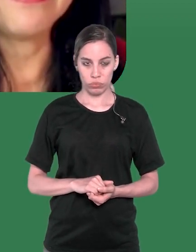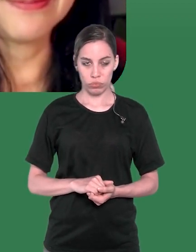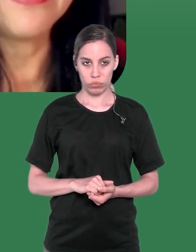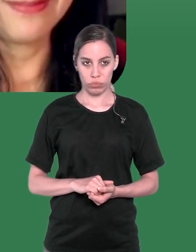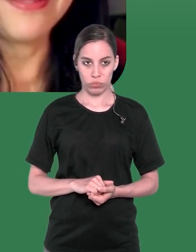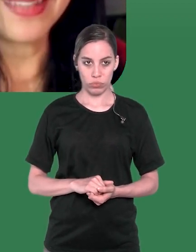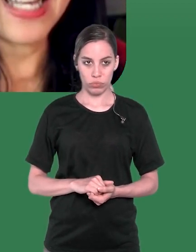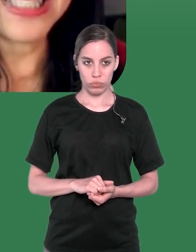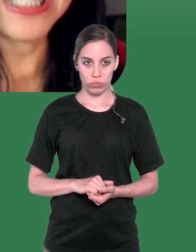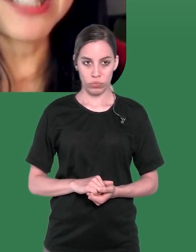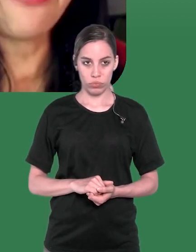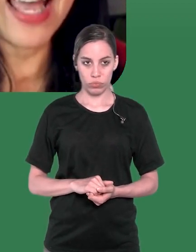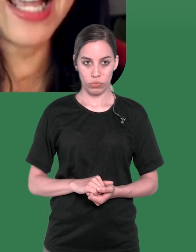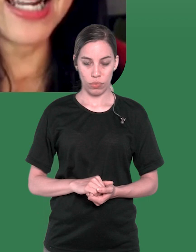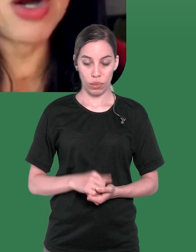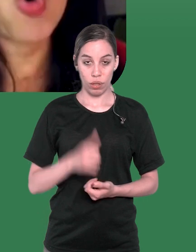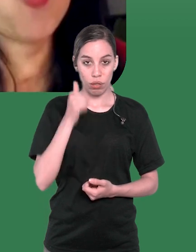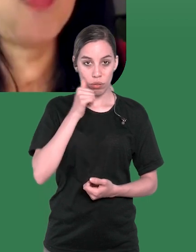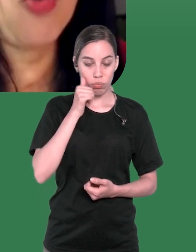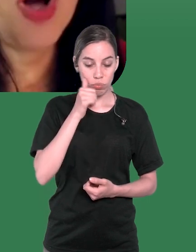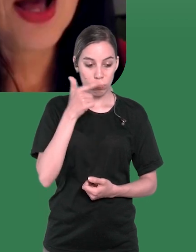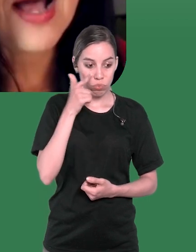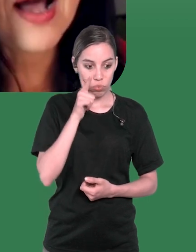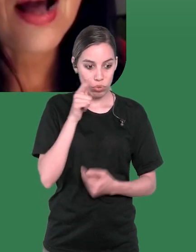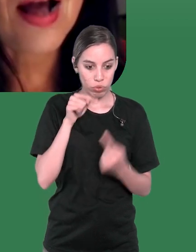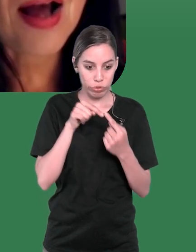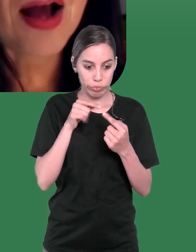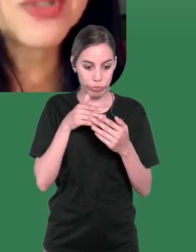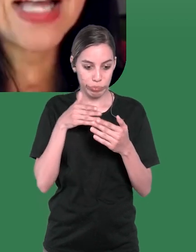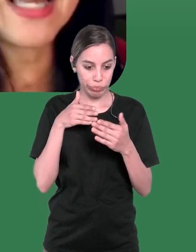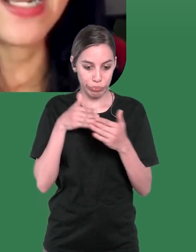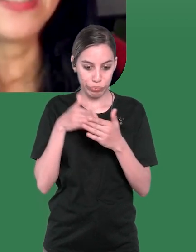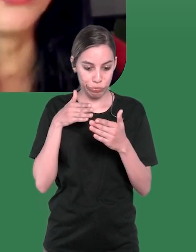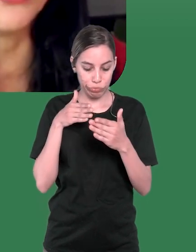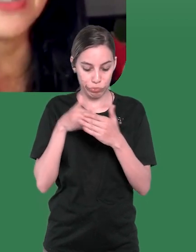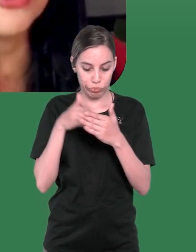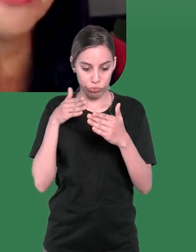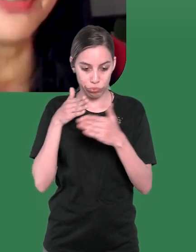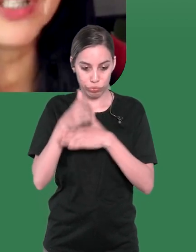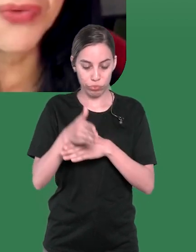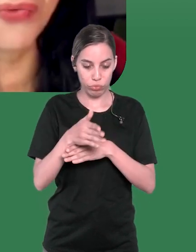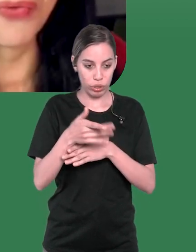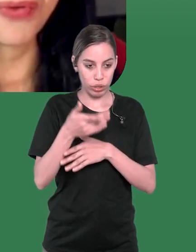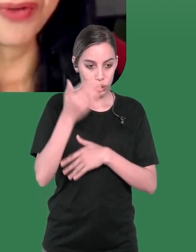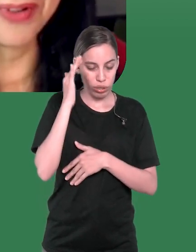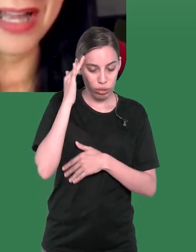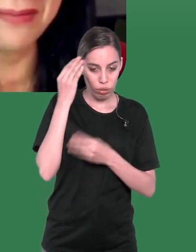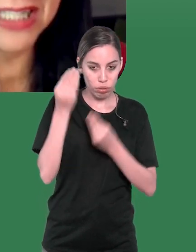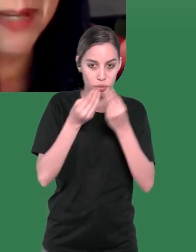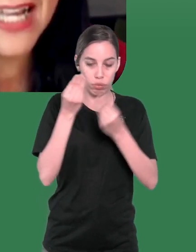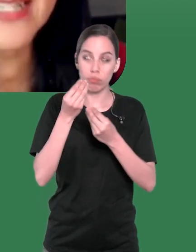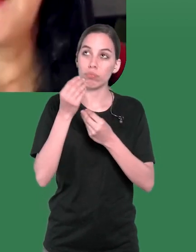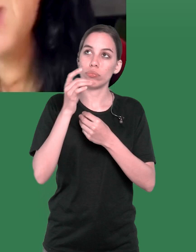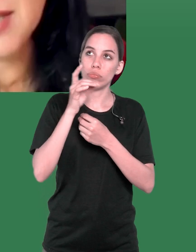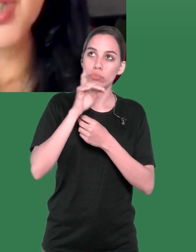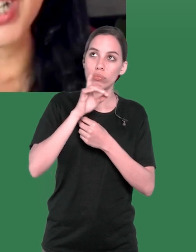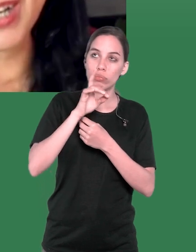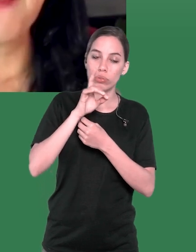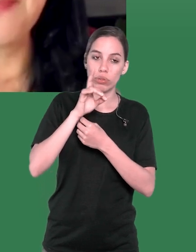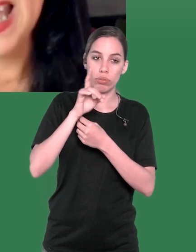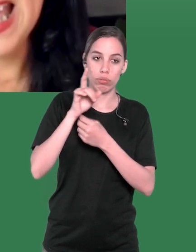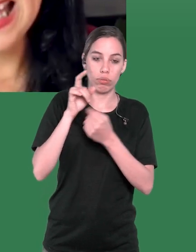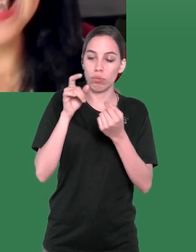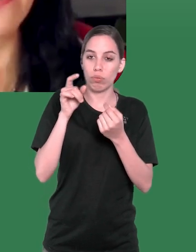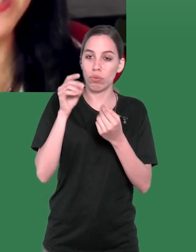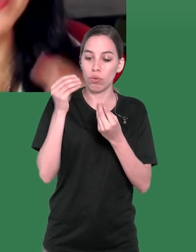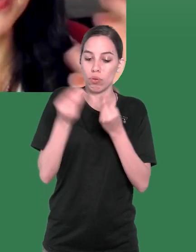ultrapassa essa esfera rumo ao sagrado, ao divino, da experiência